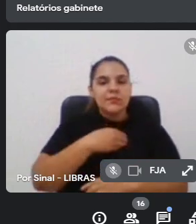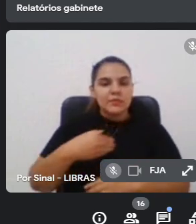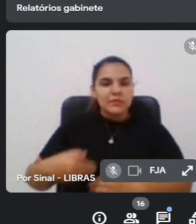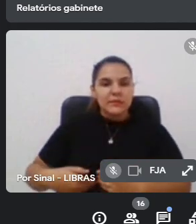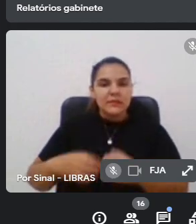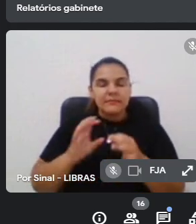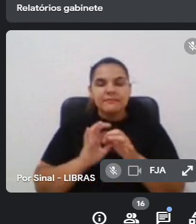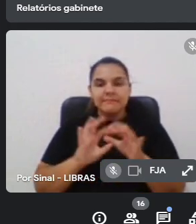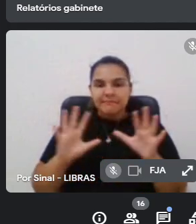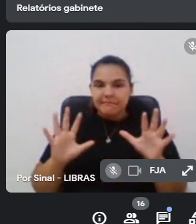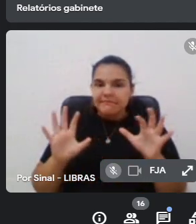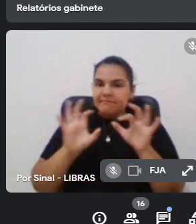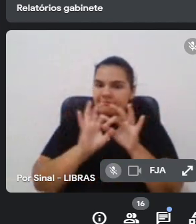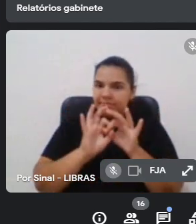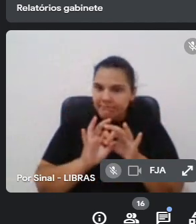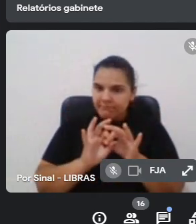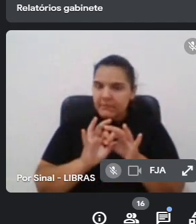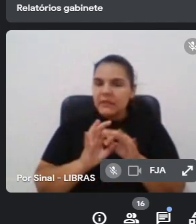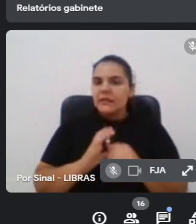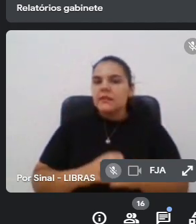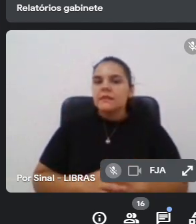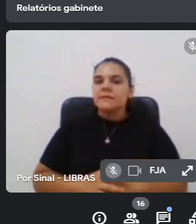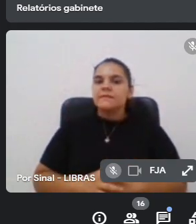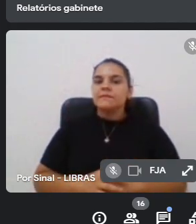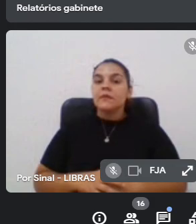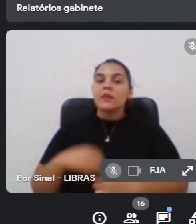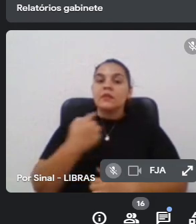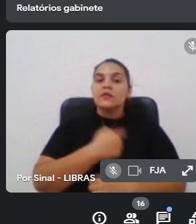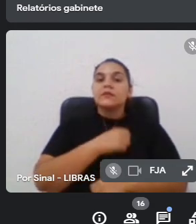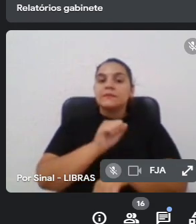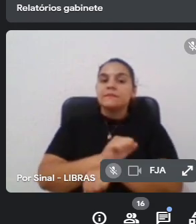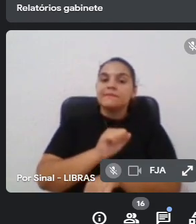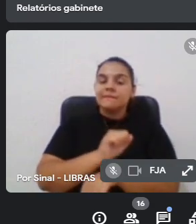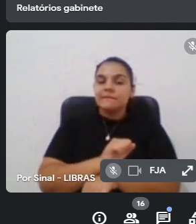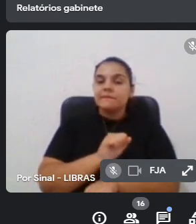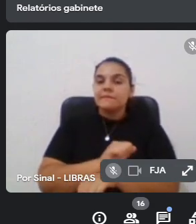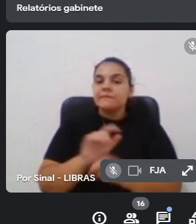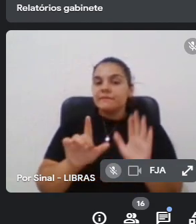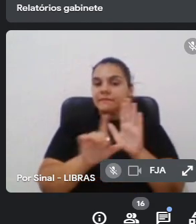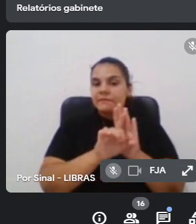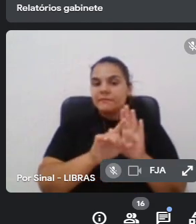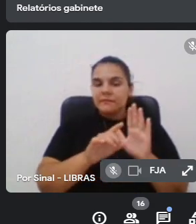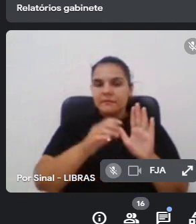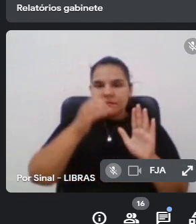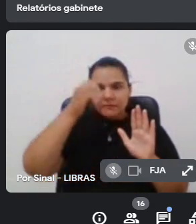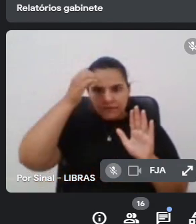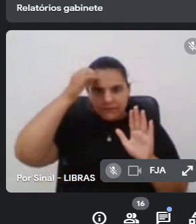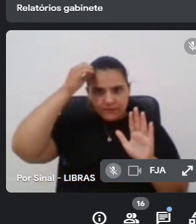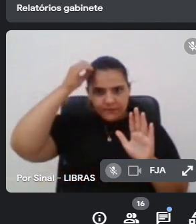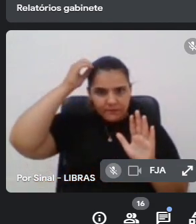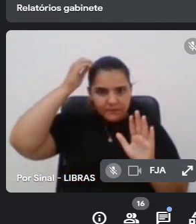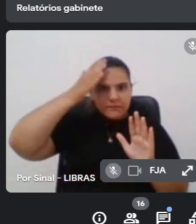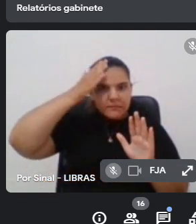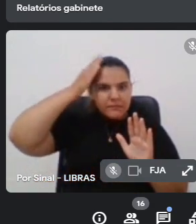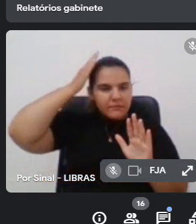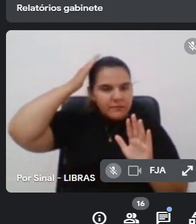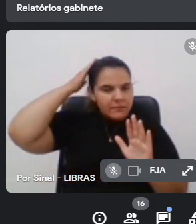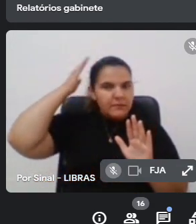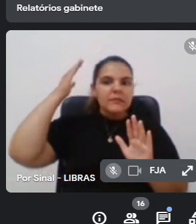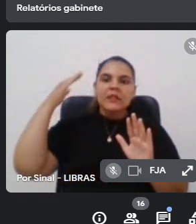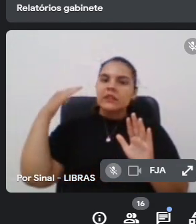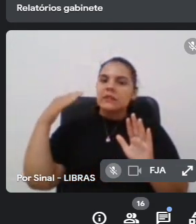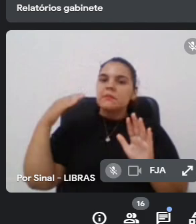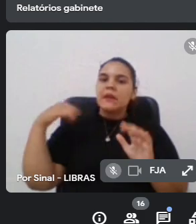estamos só aguardando a lei do Paulo Gustavo sair o chamamento. Para a gente estar novamente